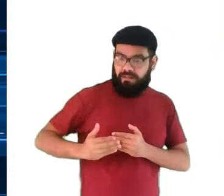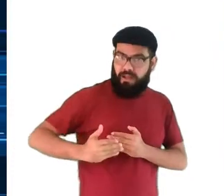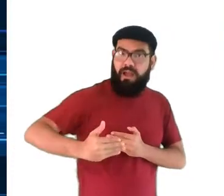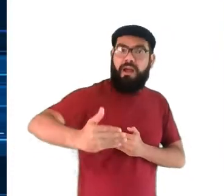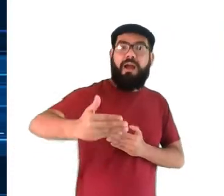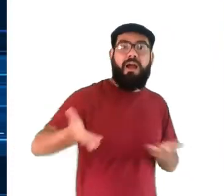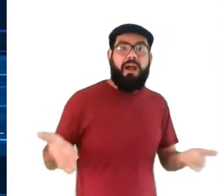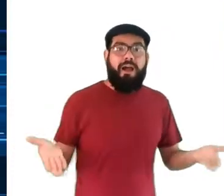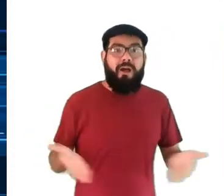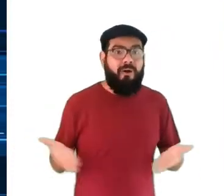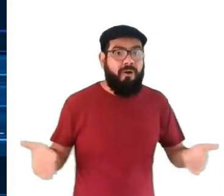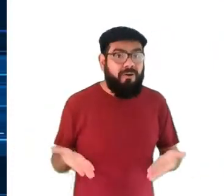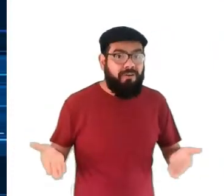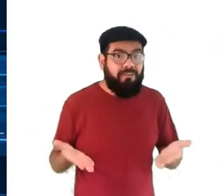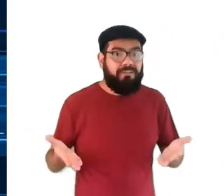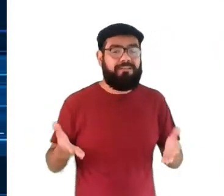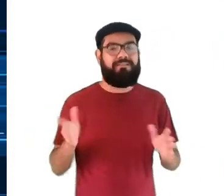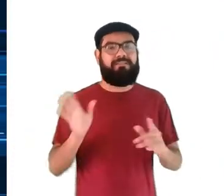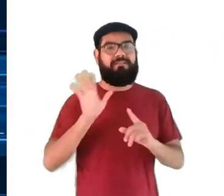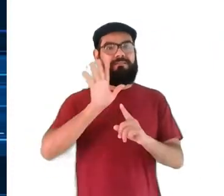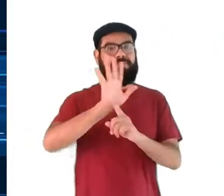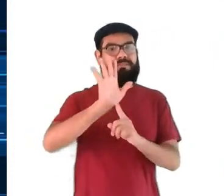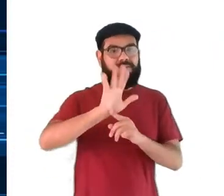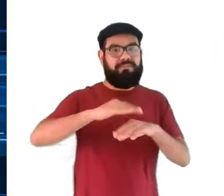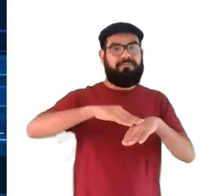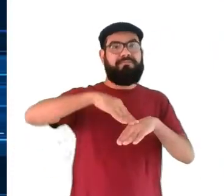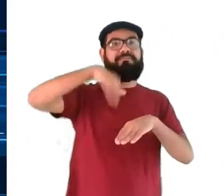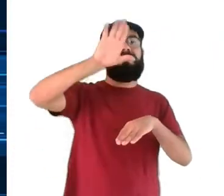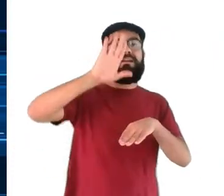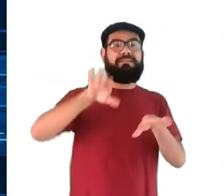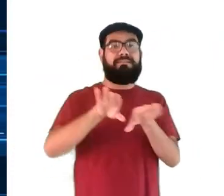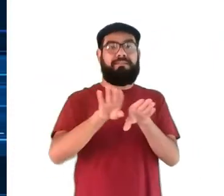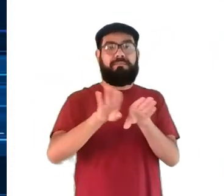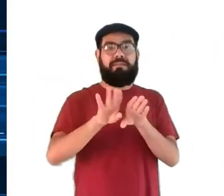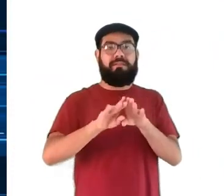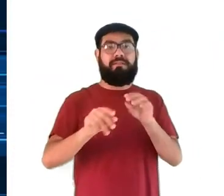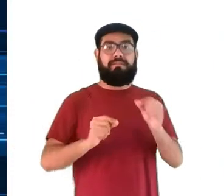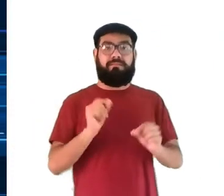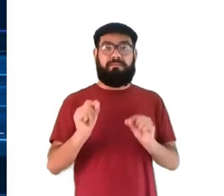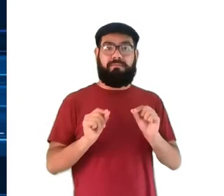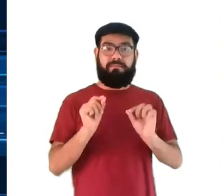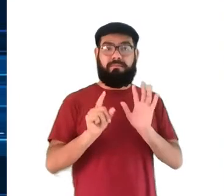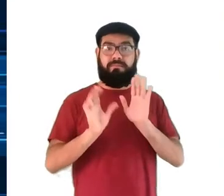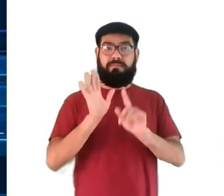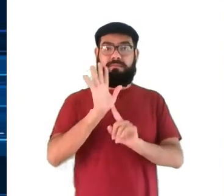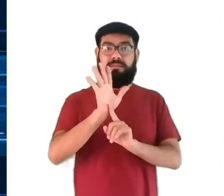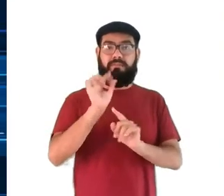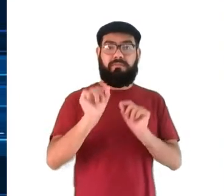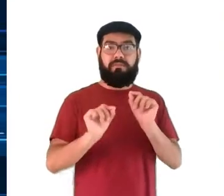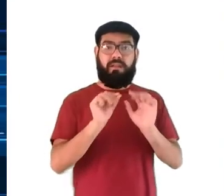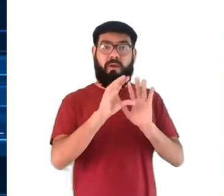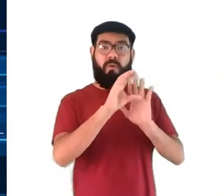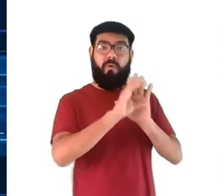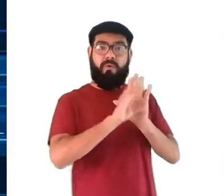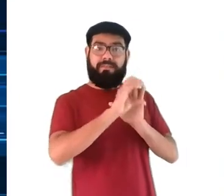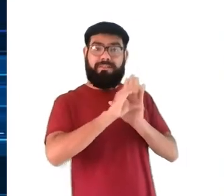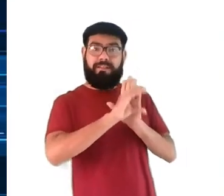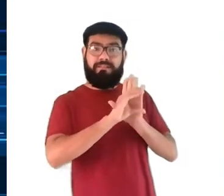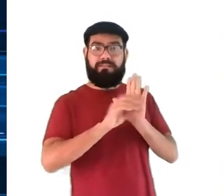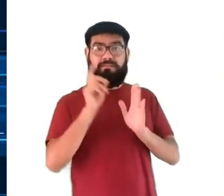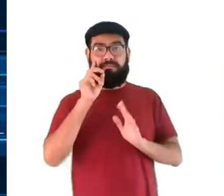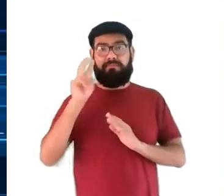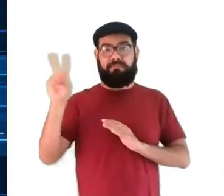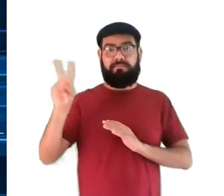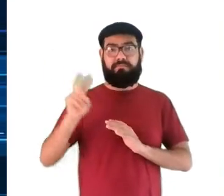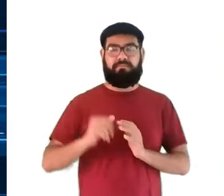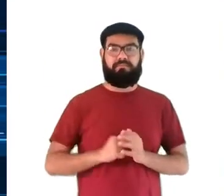a adolescência também, nós vamos trazer o conceito de adolescência. Então, o que é adolescência? A palavra adolescência, ela